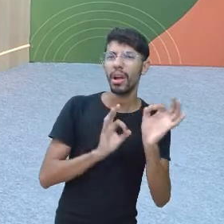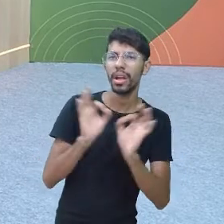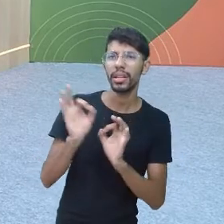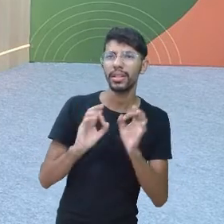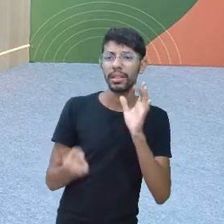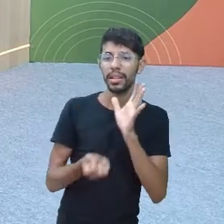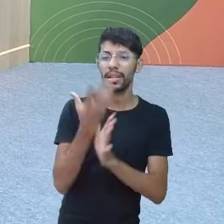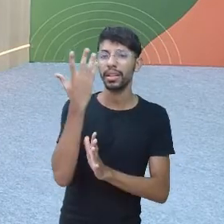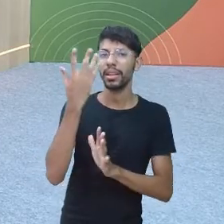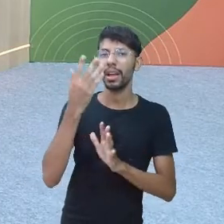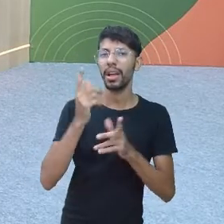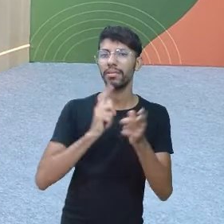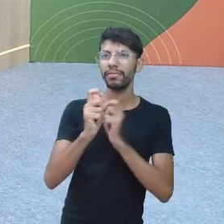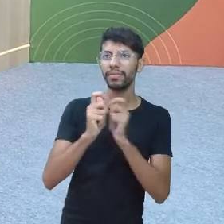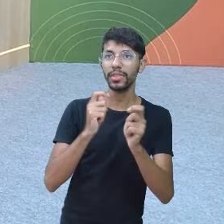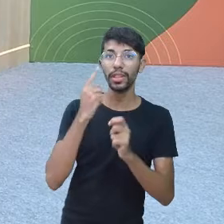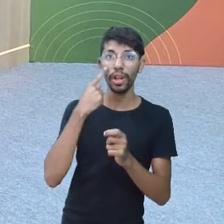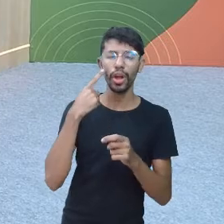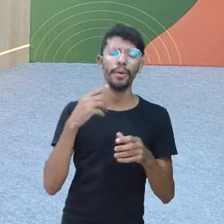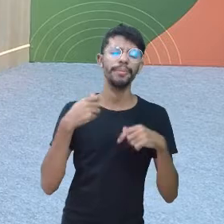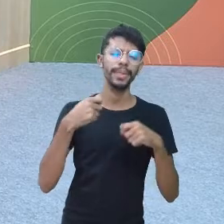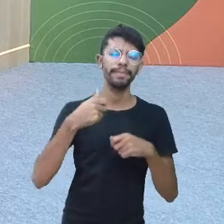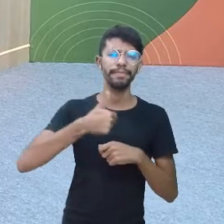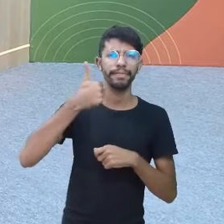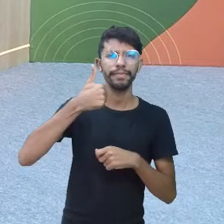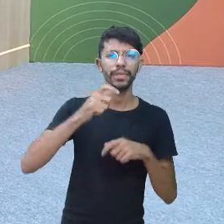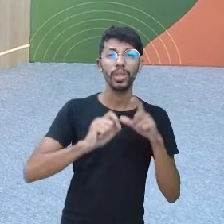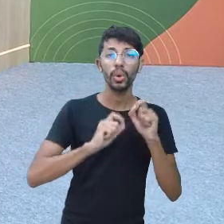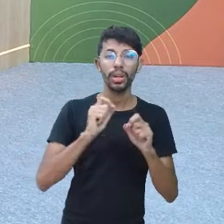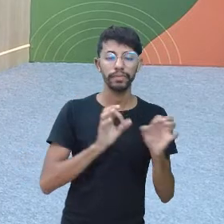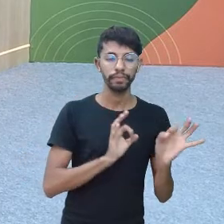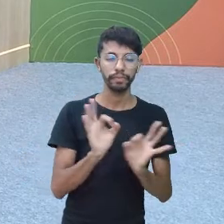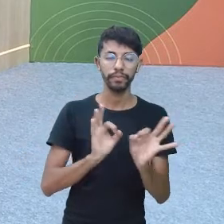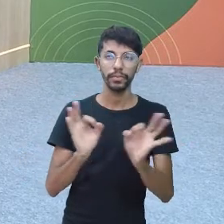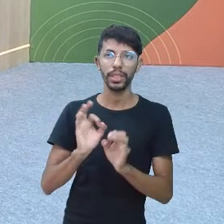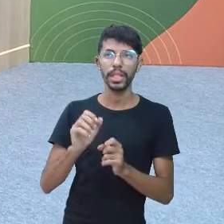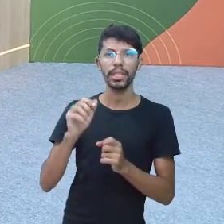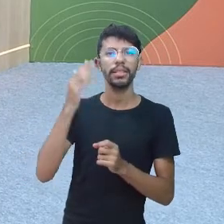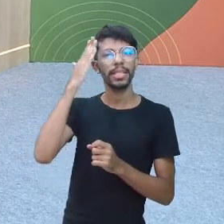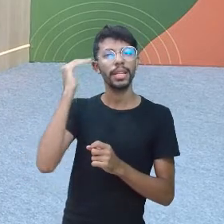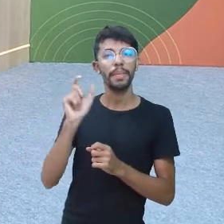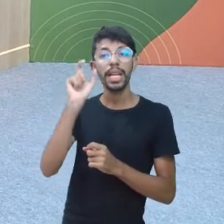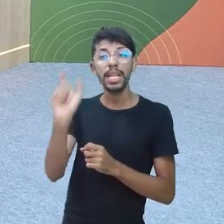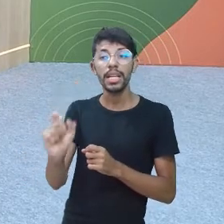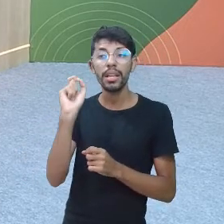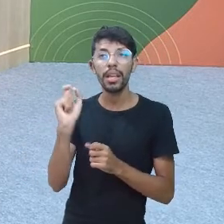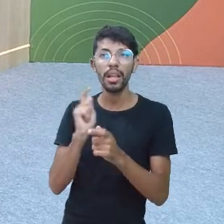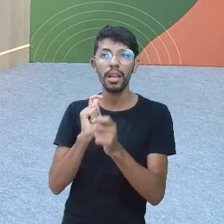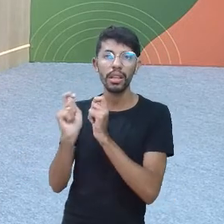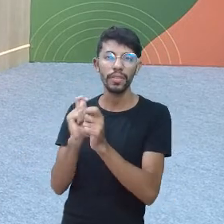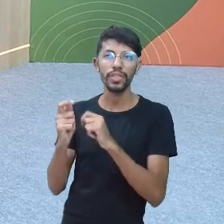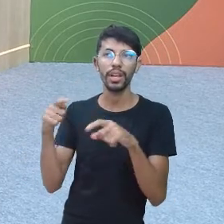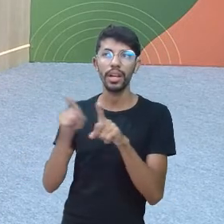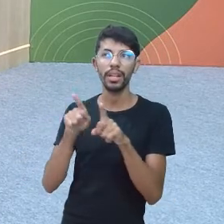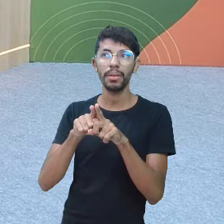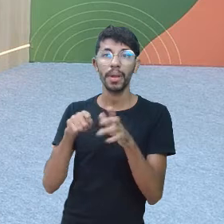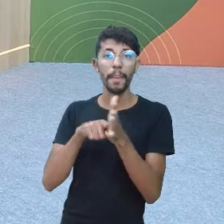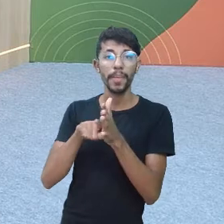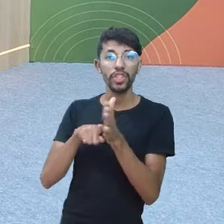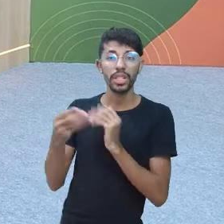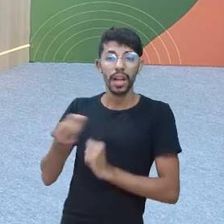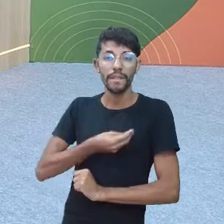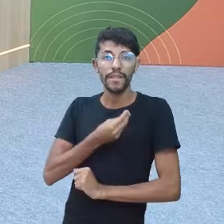produzir uma entrevista? O primeiro é o planejamento, tá certo? Saiba quem você vai entrevistar, se for possível, pesquise sobre a vida